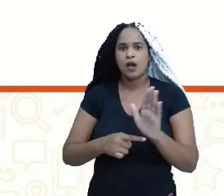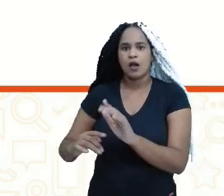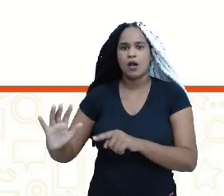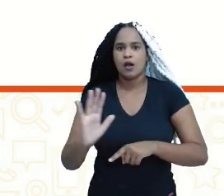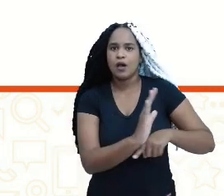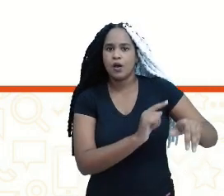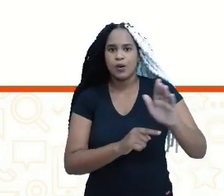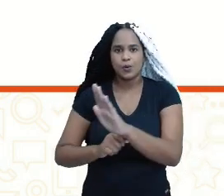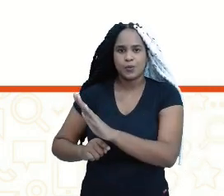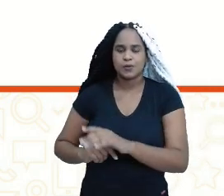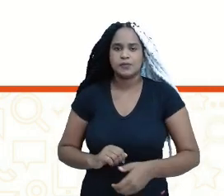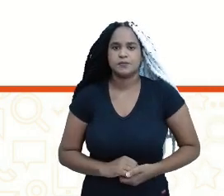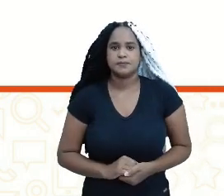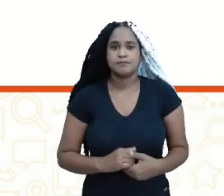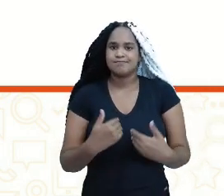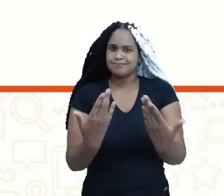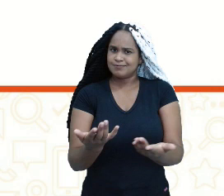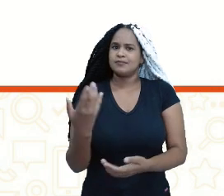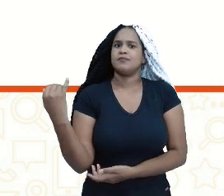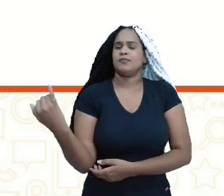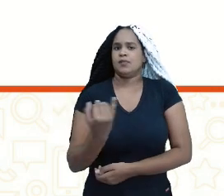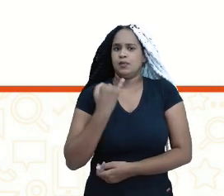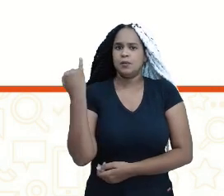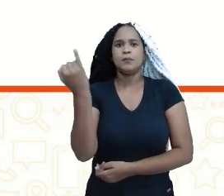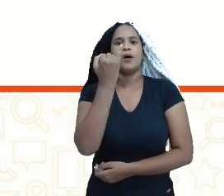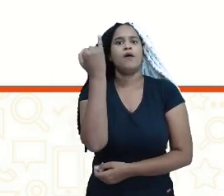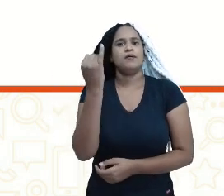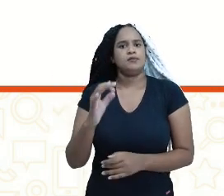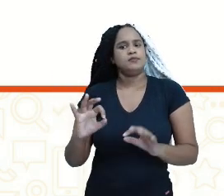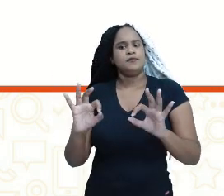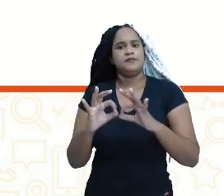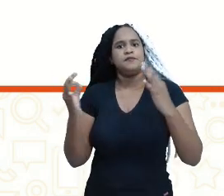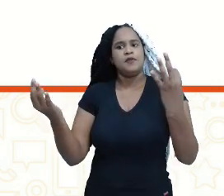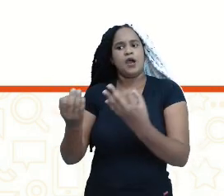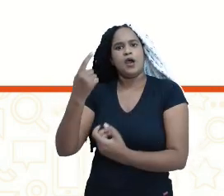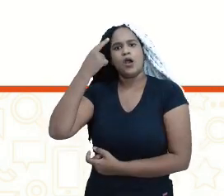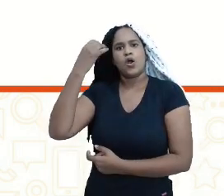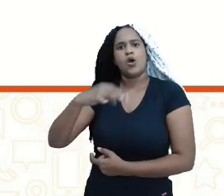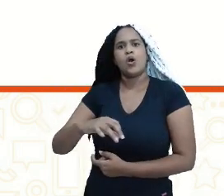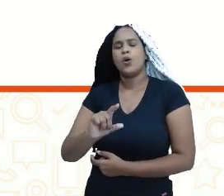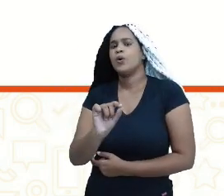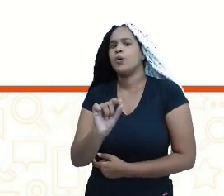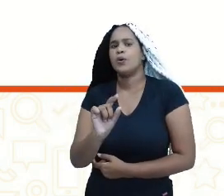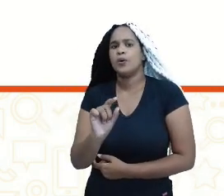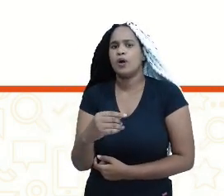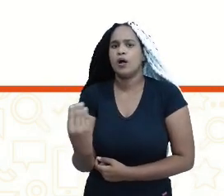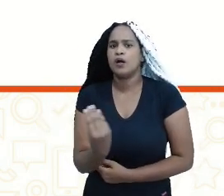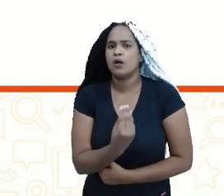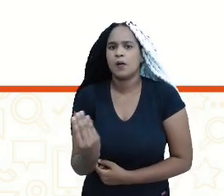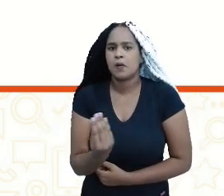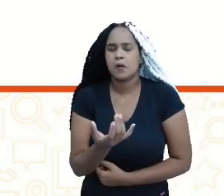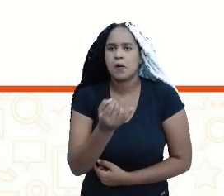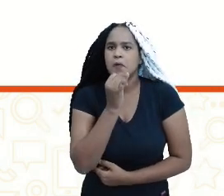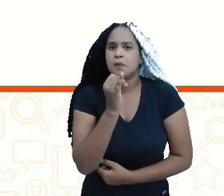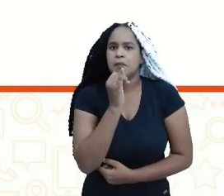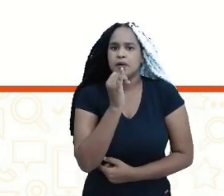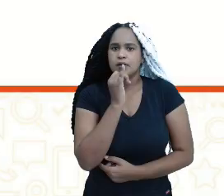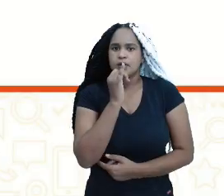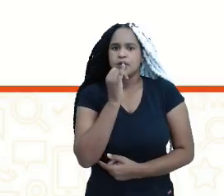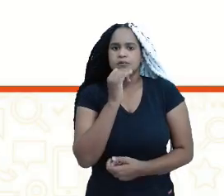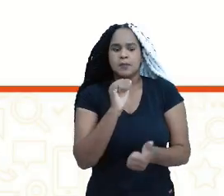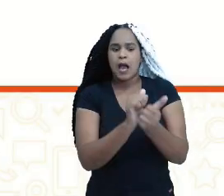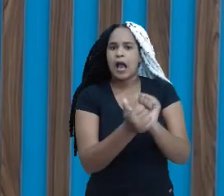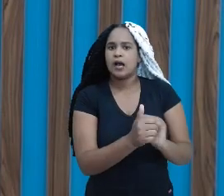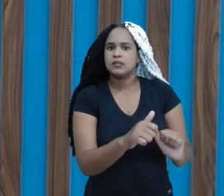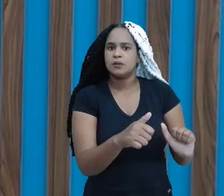Então, é importante que essa família entenda a configuração, como é que está acontecendo a